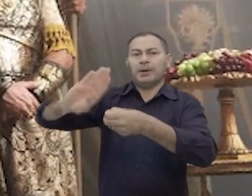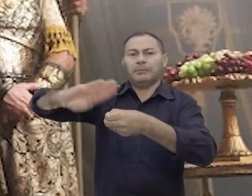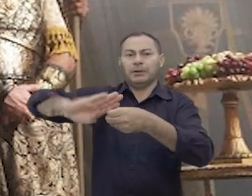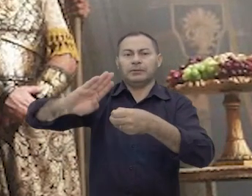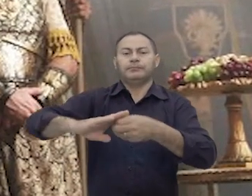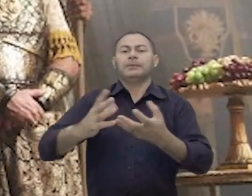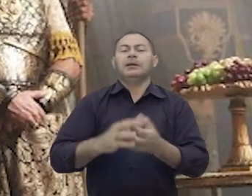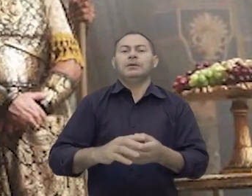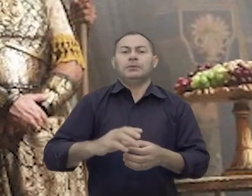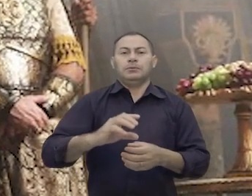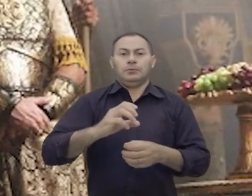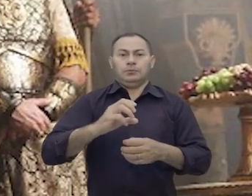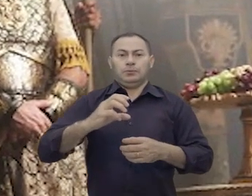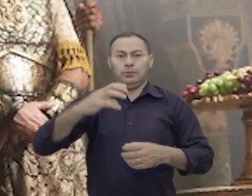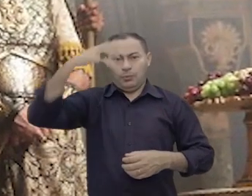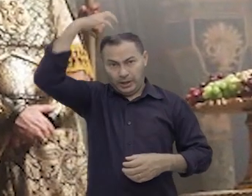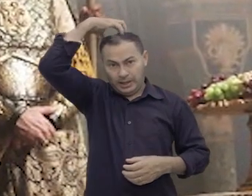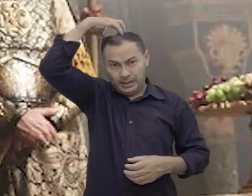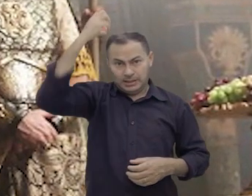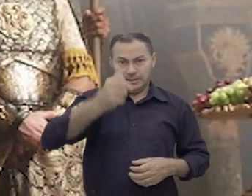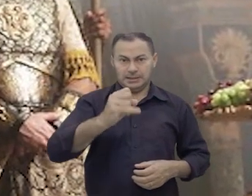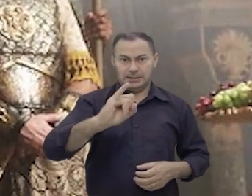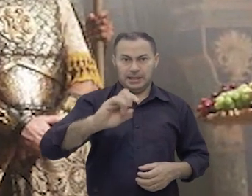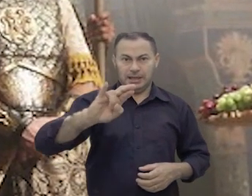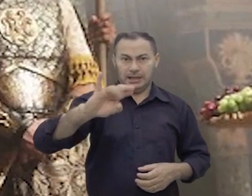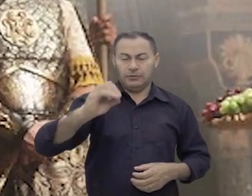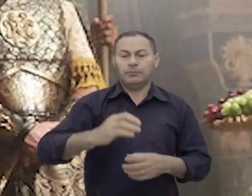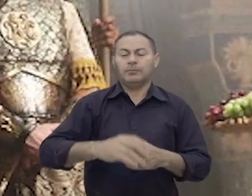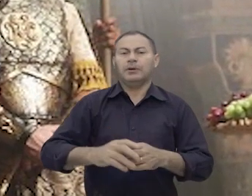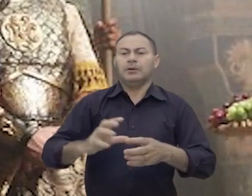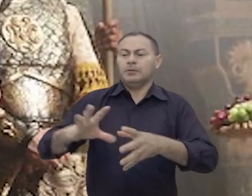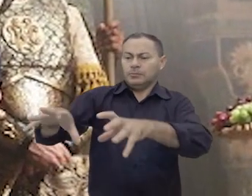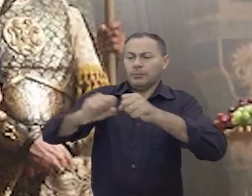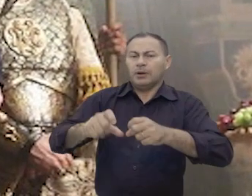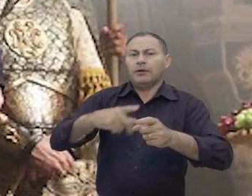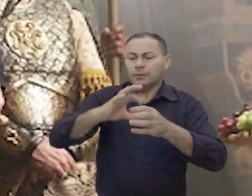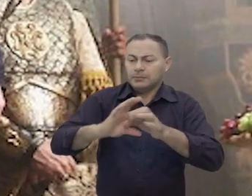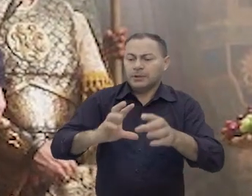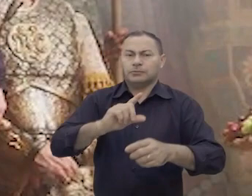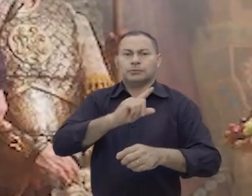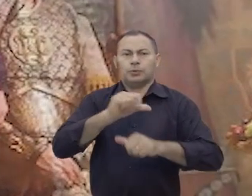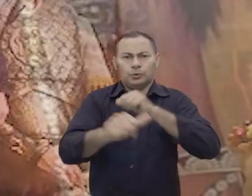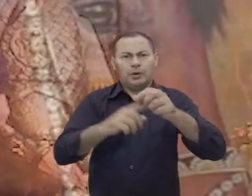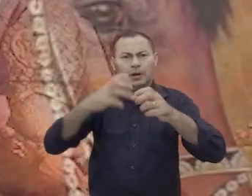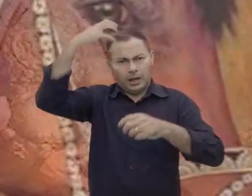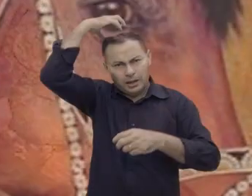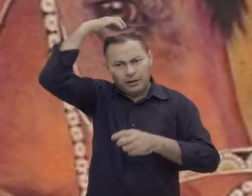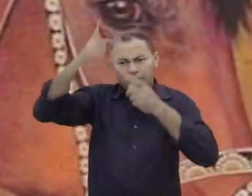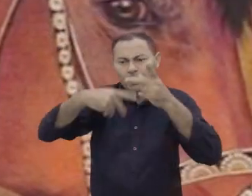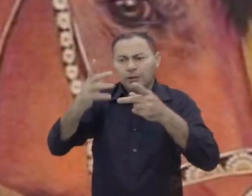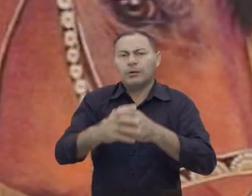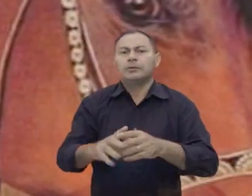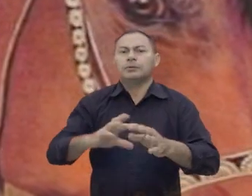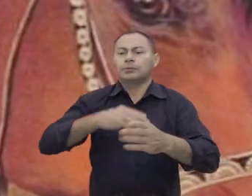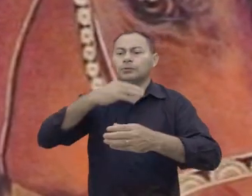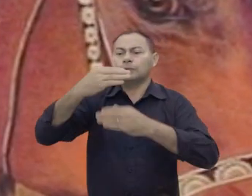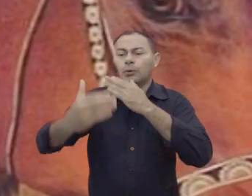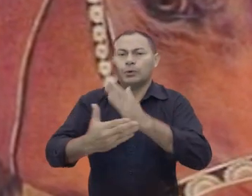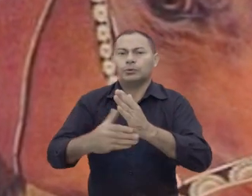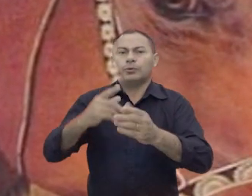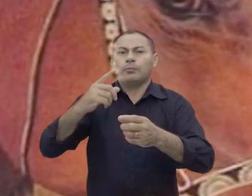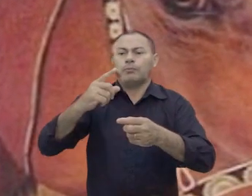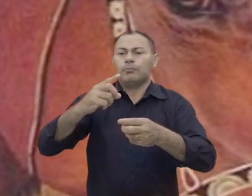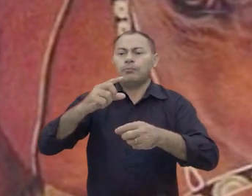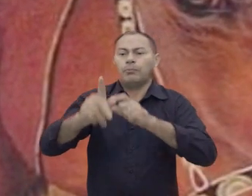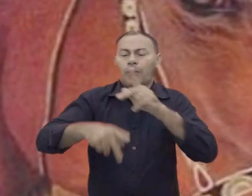imperador, lançou um decreto dizendo que todo o povo hebreu que estava cativo na Babilônia, atual Pérsia, estava livre para voltar e reconstruir o